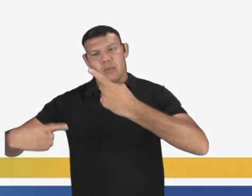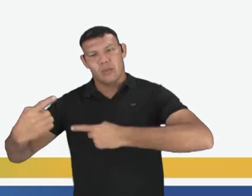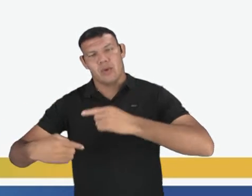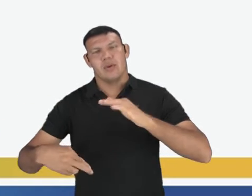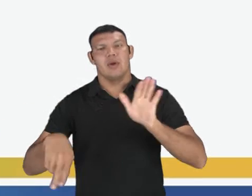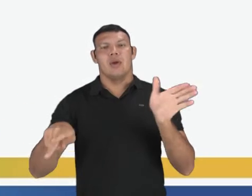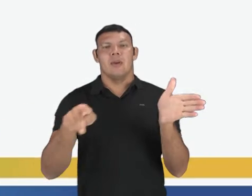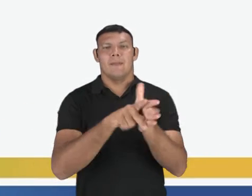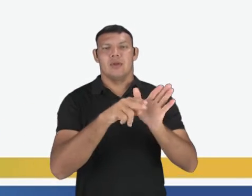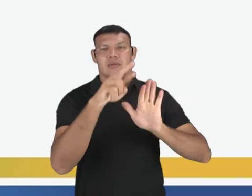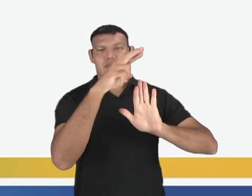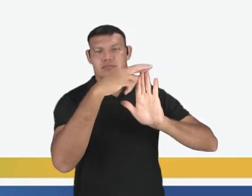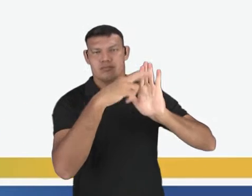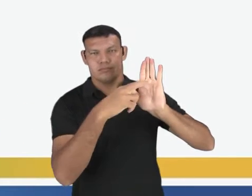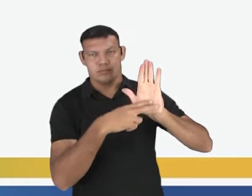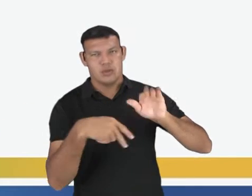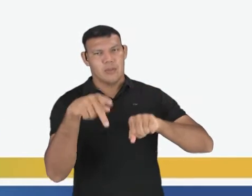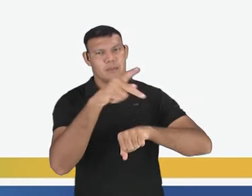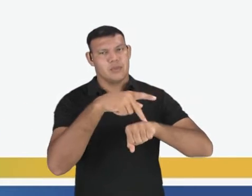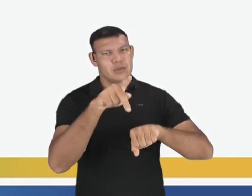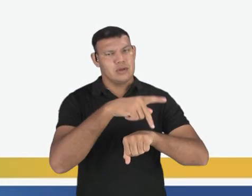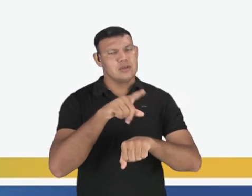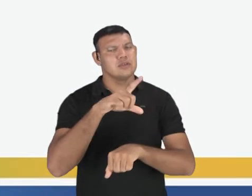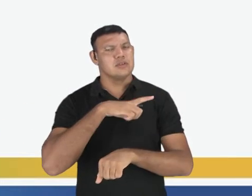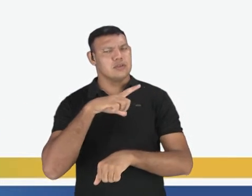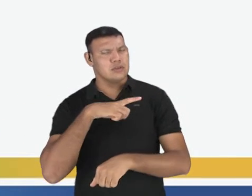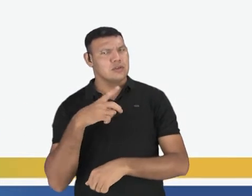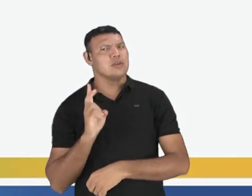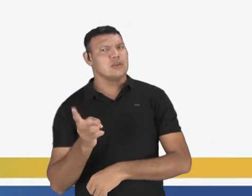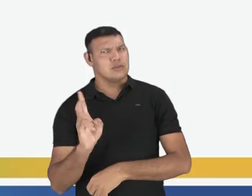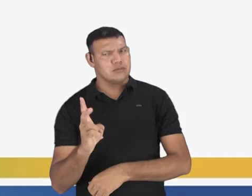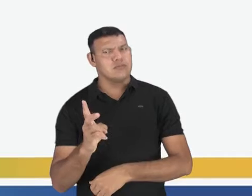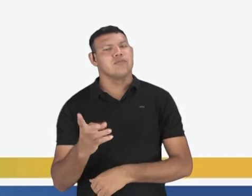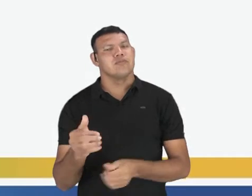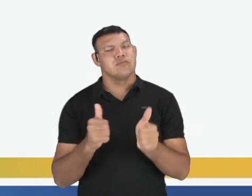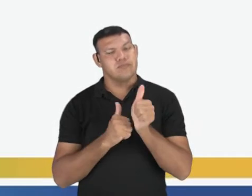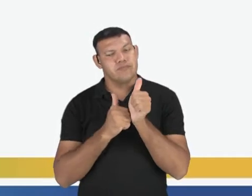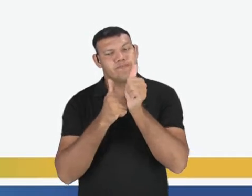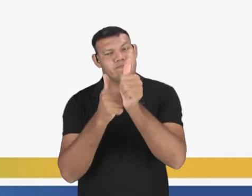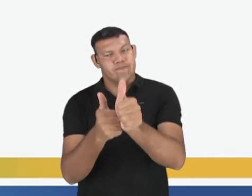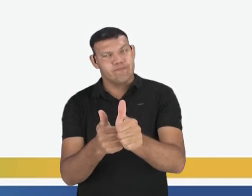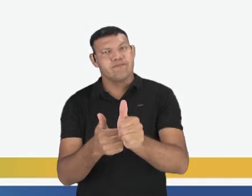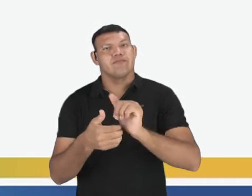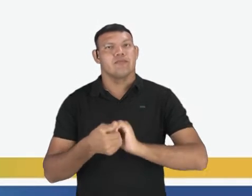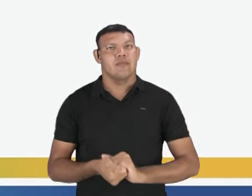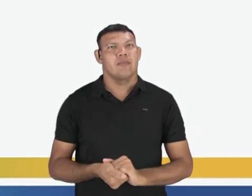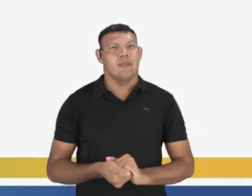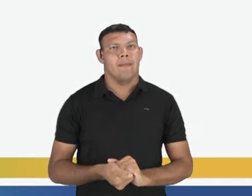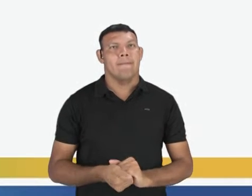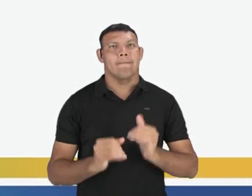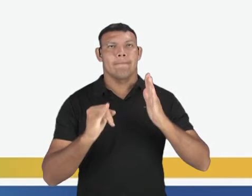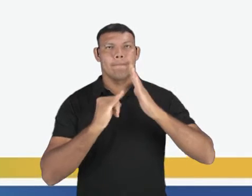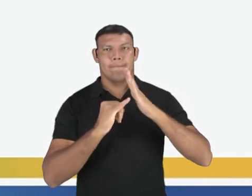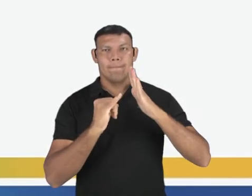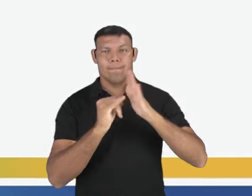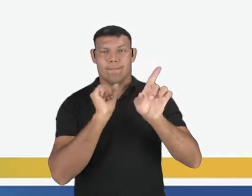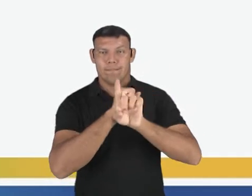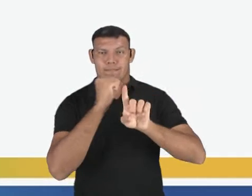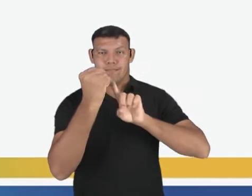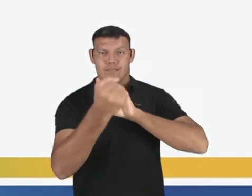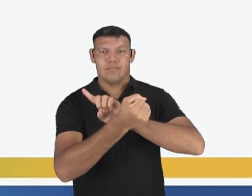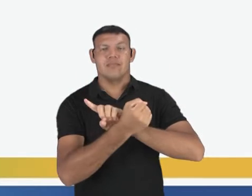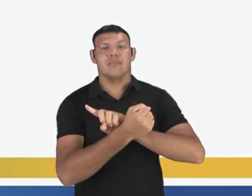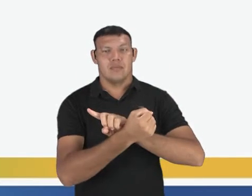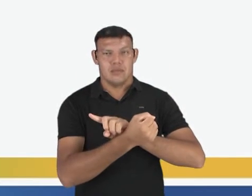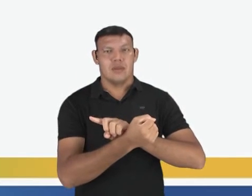os países vão passando, e essas instituições elas acabam, então, seguindo esse processo. As instituições sociais